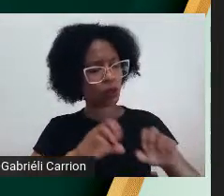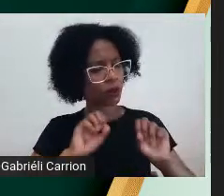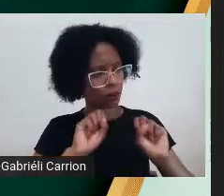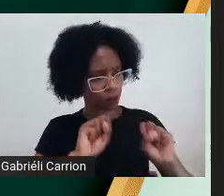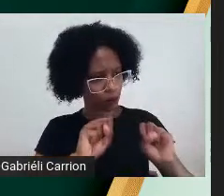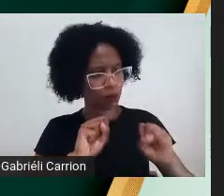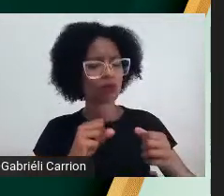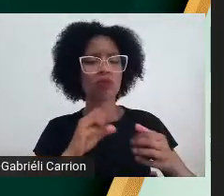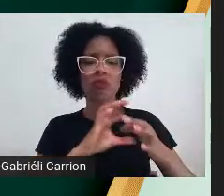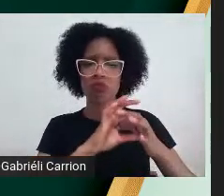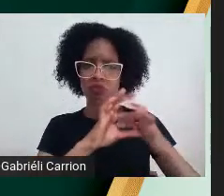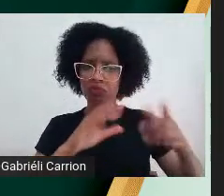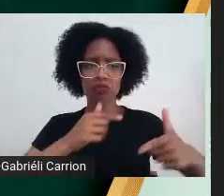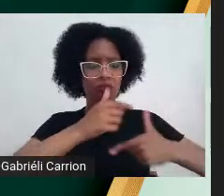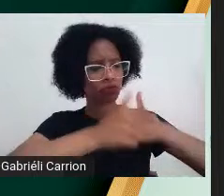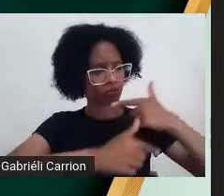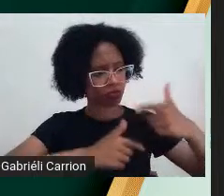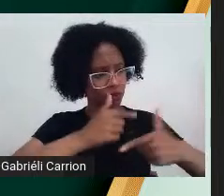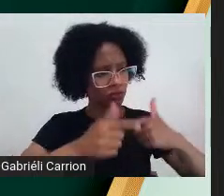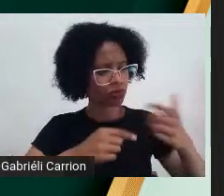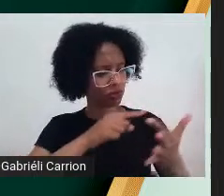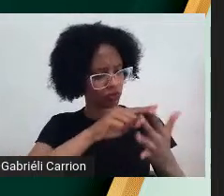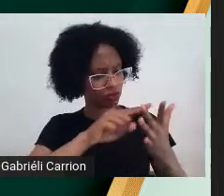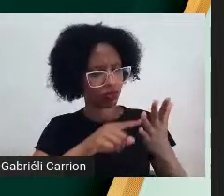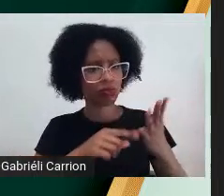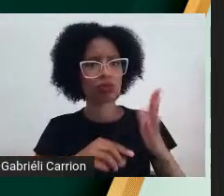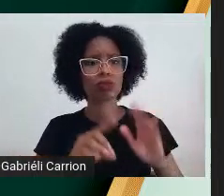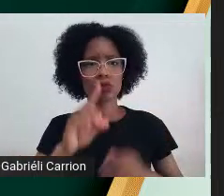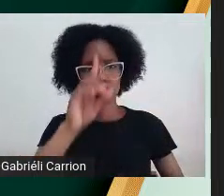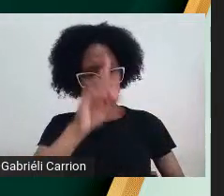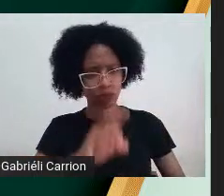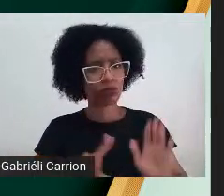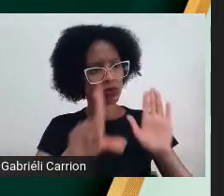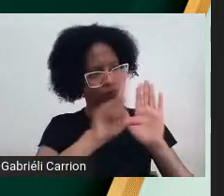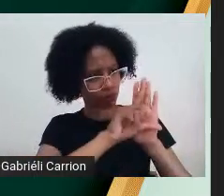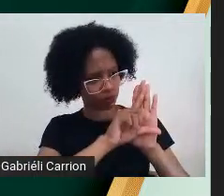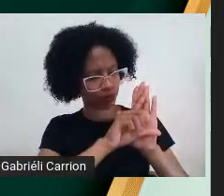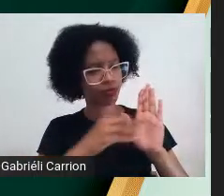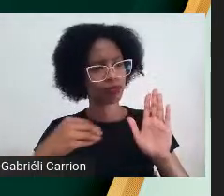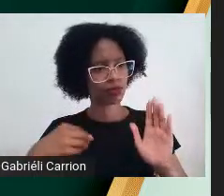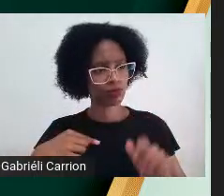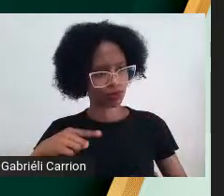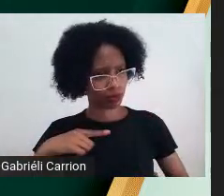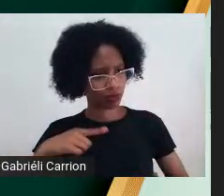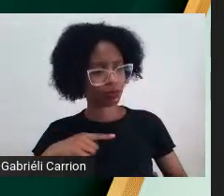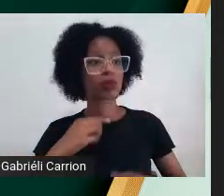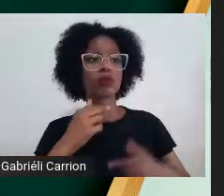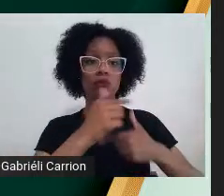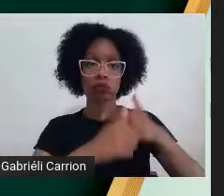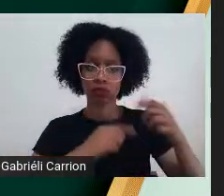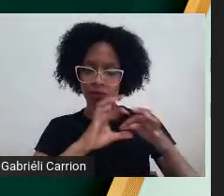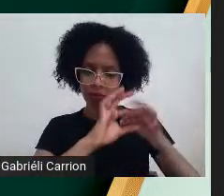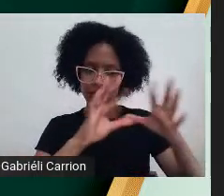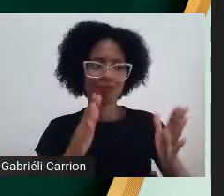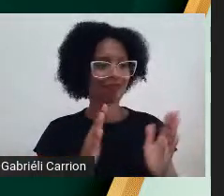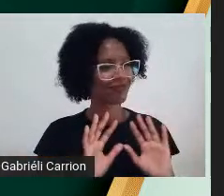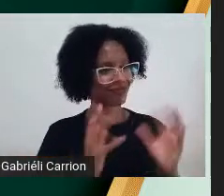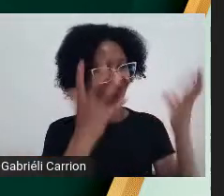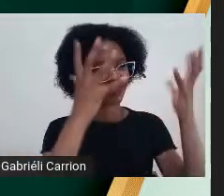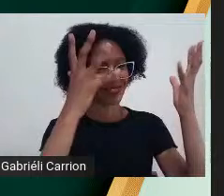de todos os direitos e prerrogativas previstos em lei e para o exercício de sua profissão.